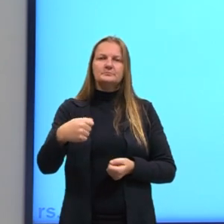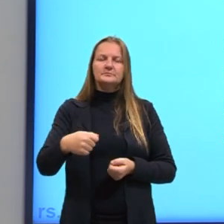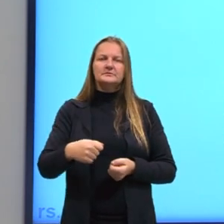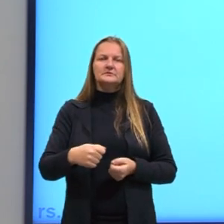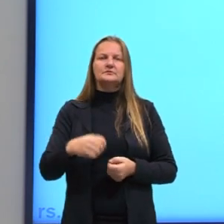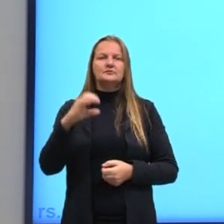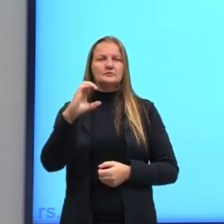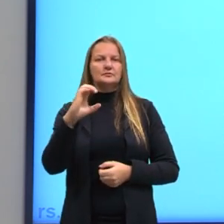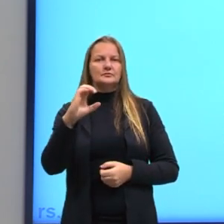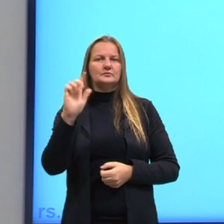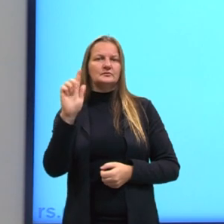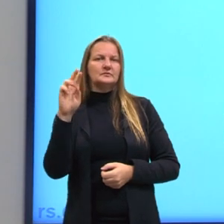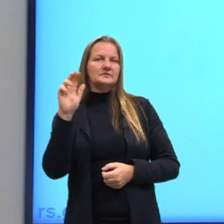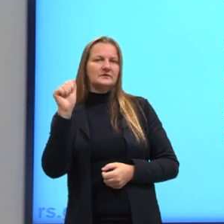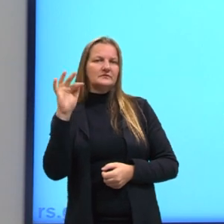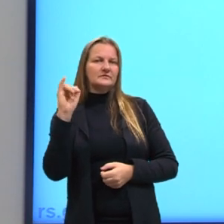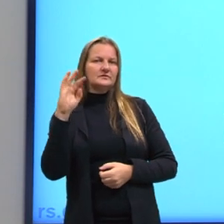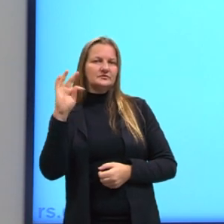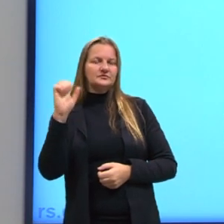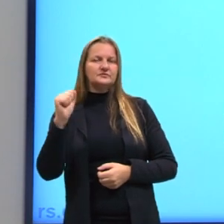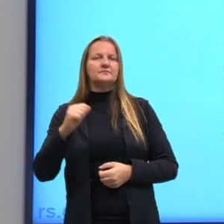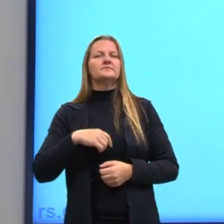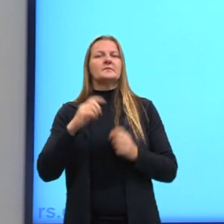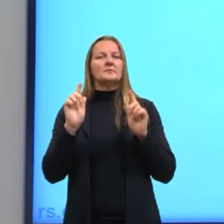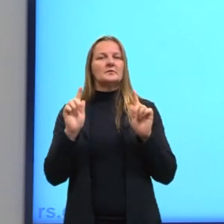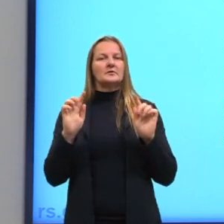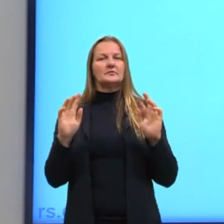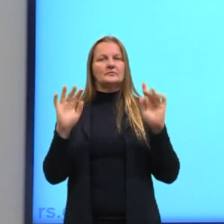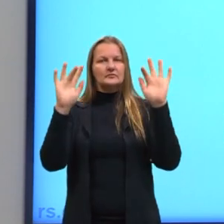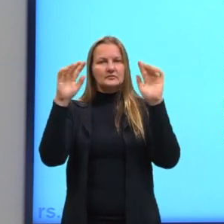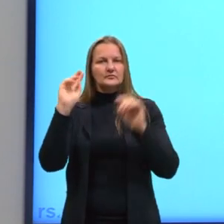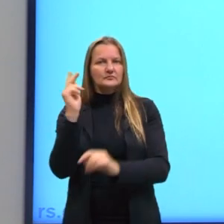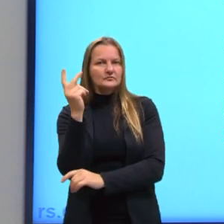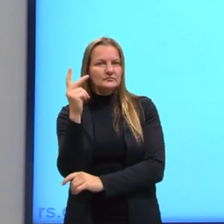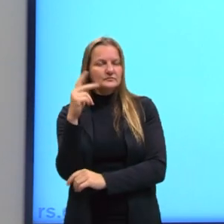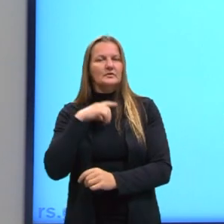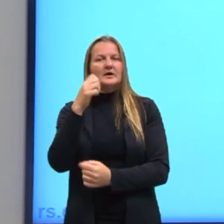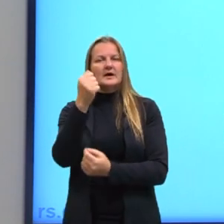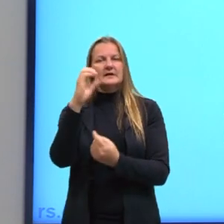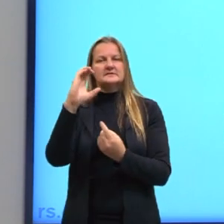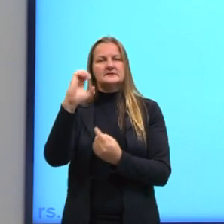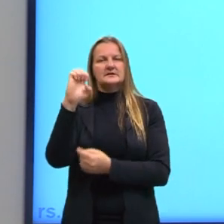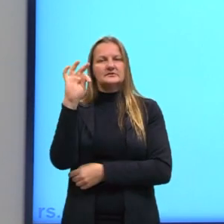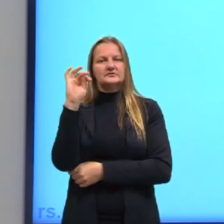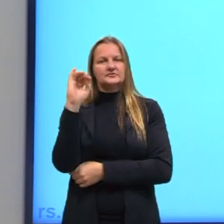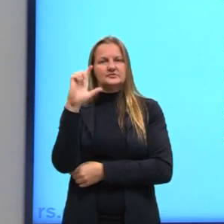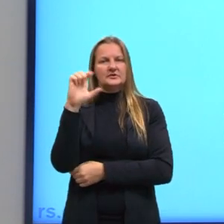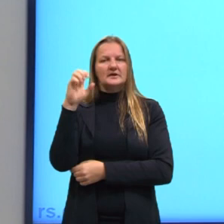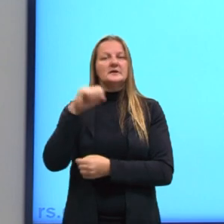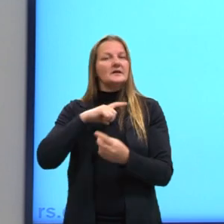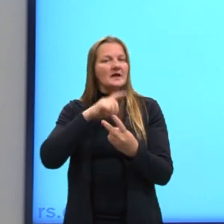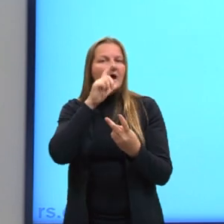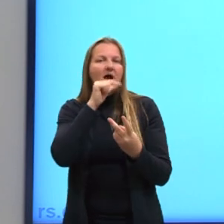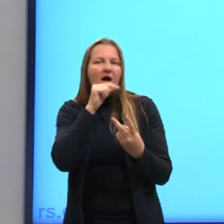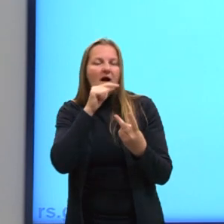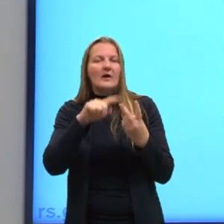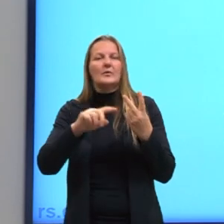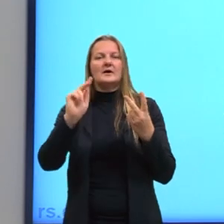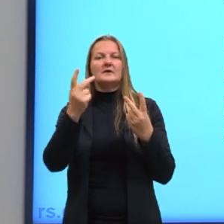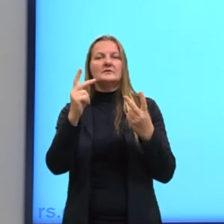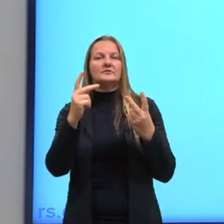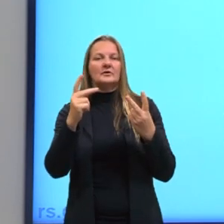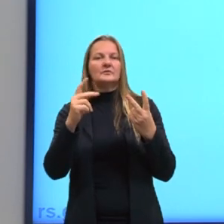carbono grafite de gás hidrogênio e de acetileno mas eu tenho água eu tenho o dióxido